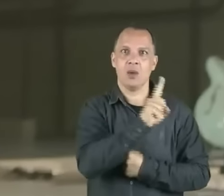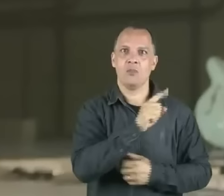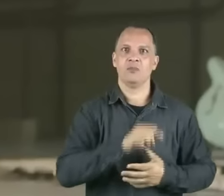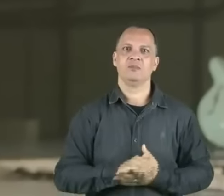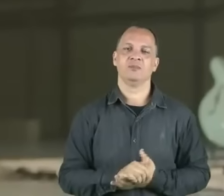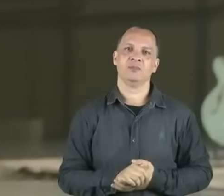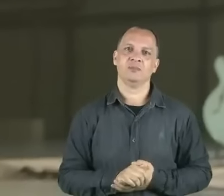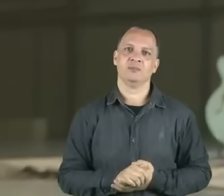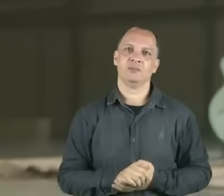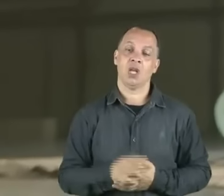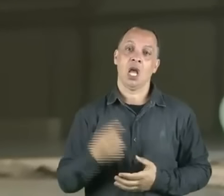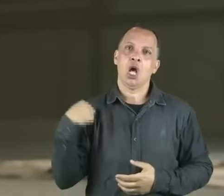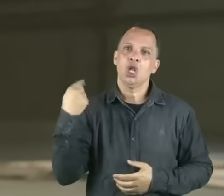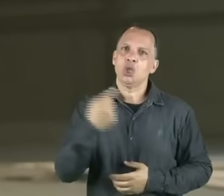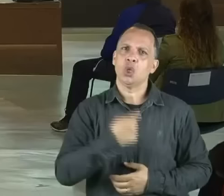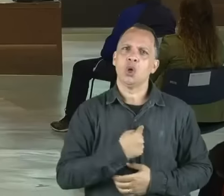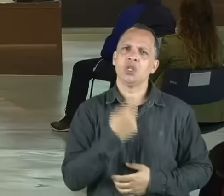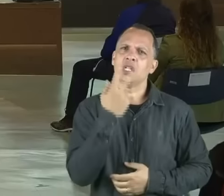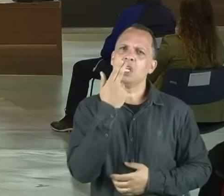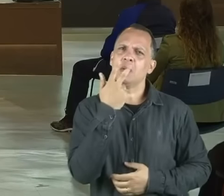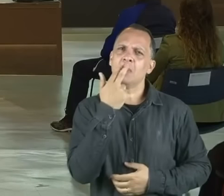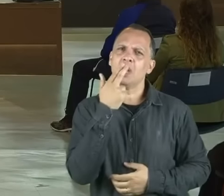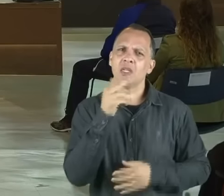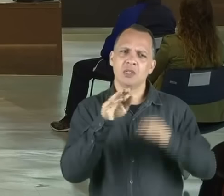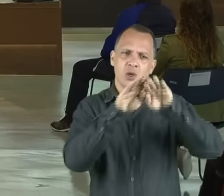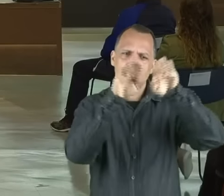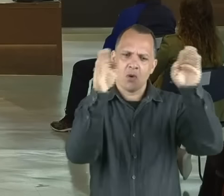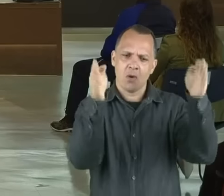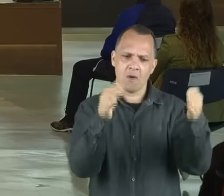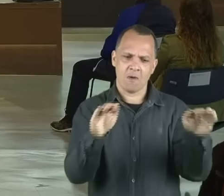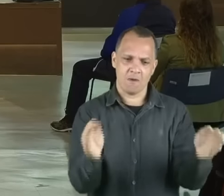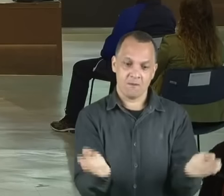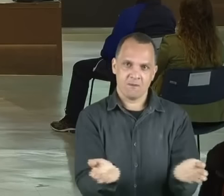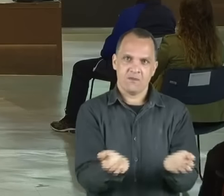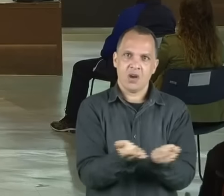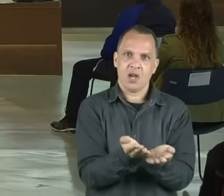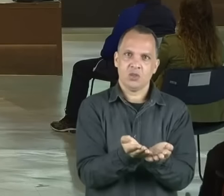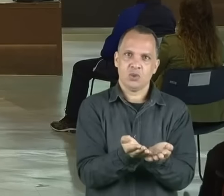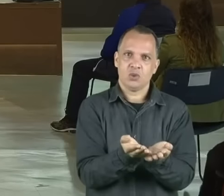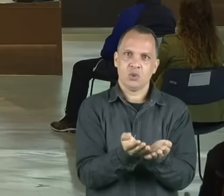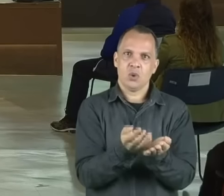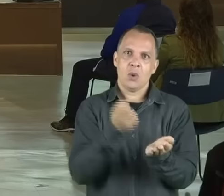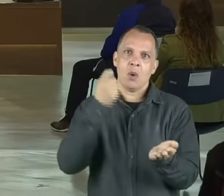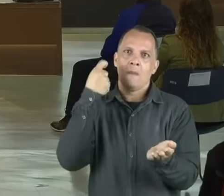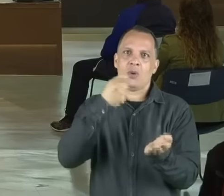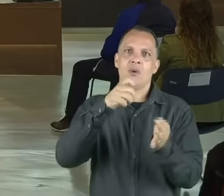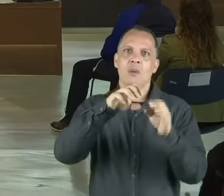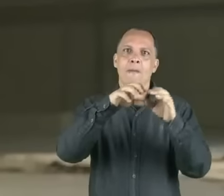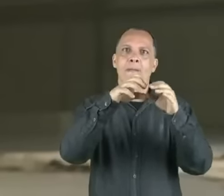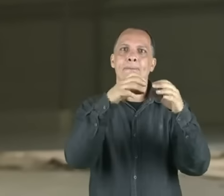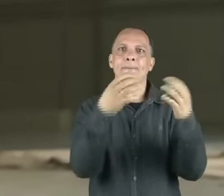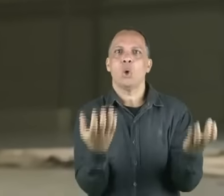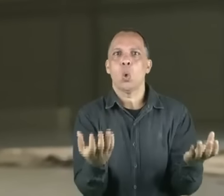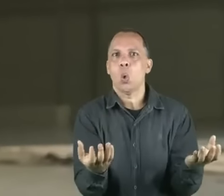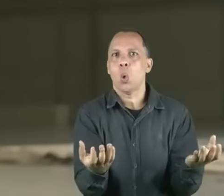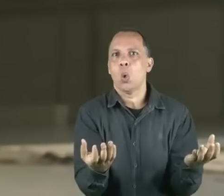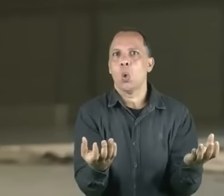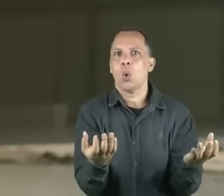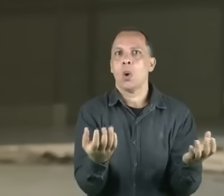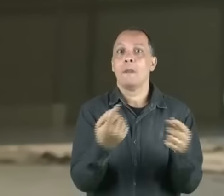pó Nós Somos vasos de barro mas é o poder de Deus em nós que nos sustenta